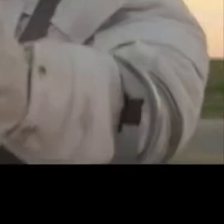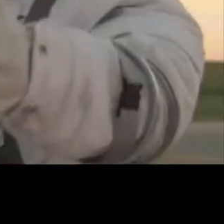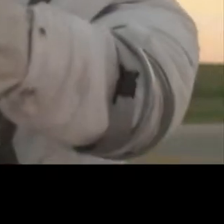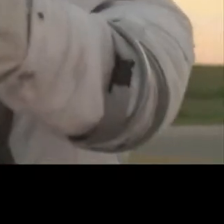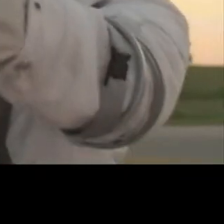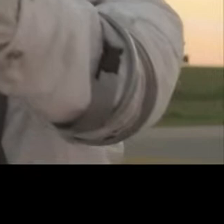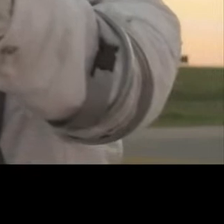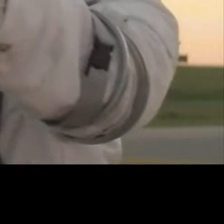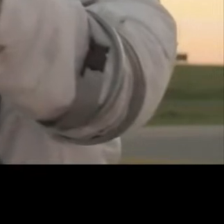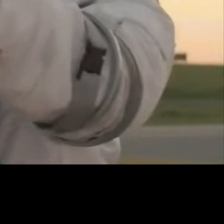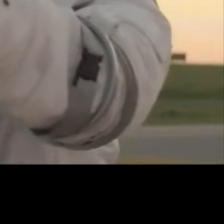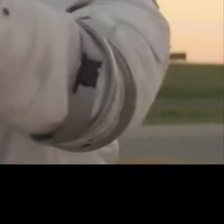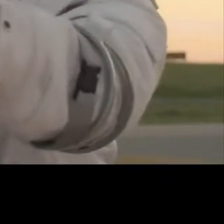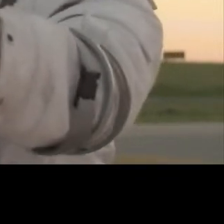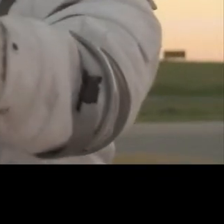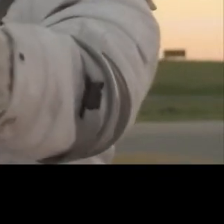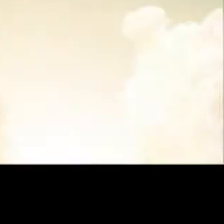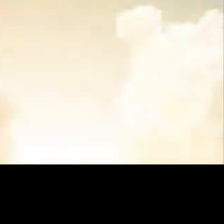gente entrega.